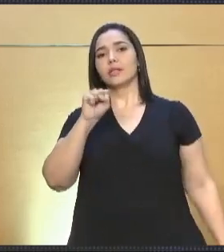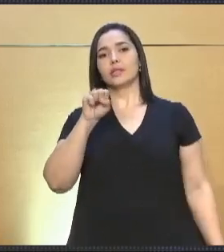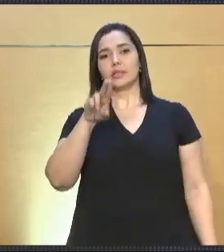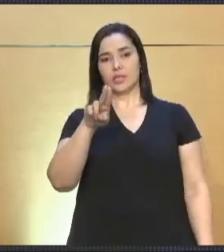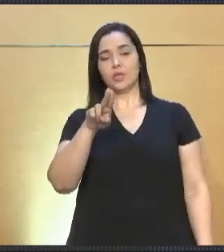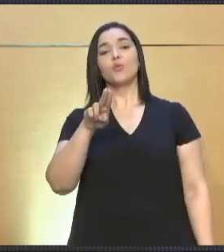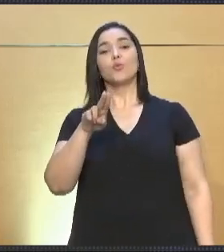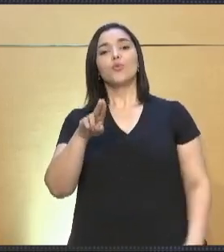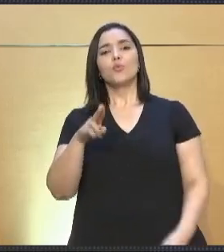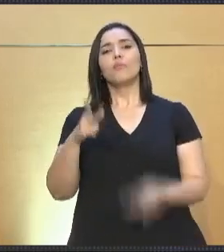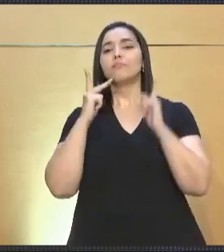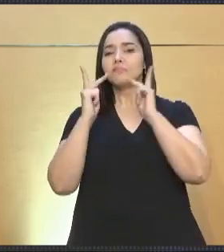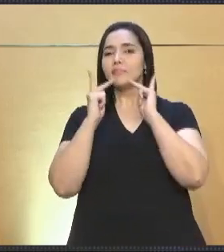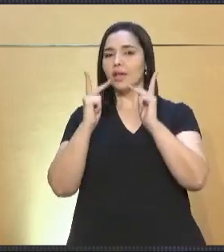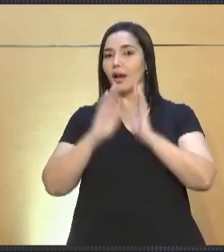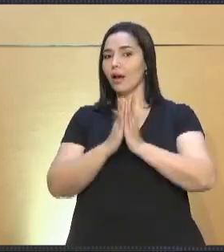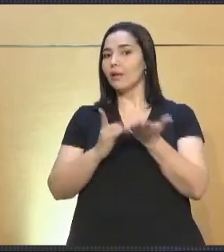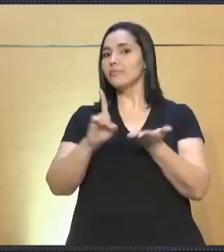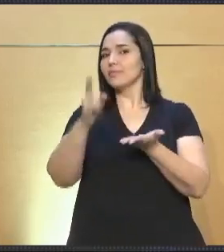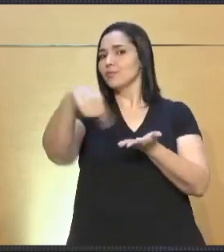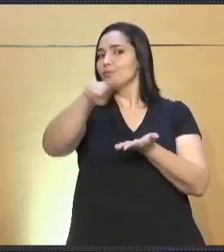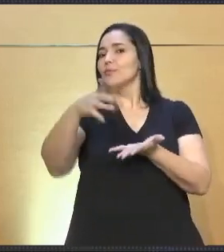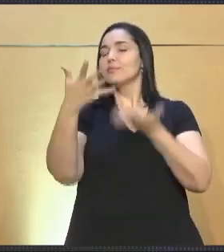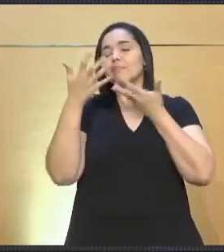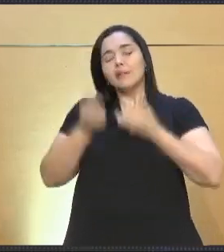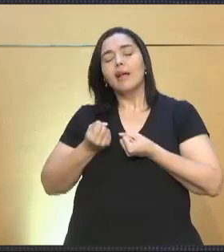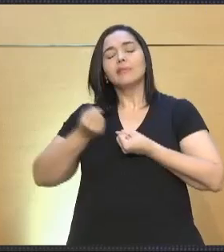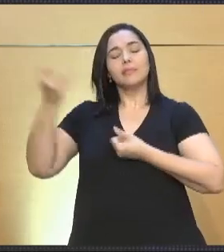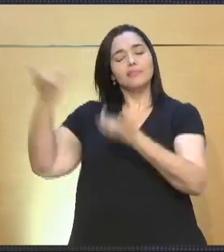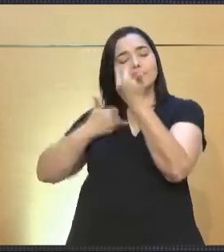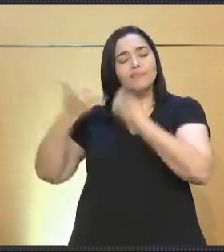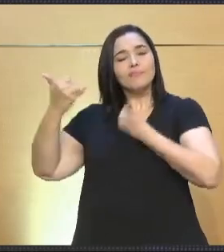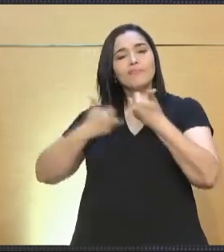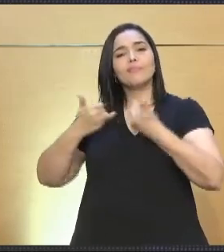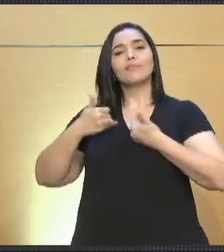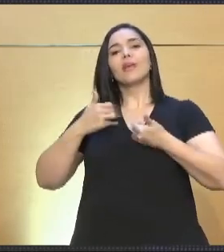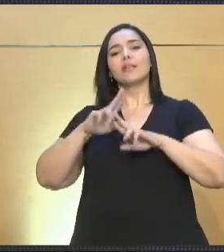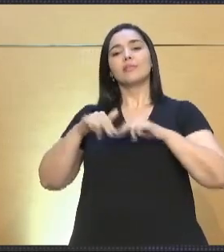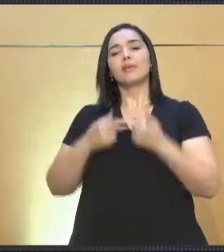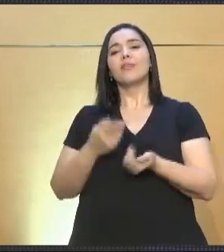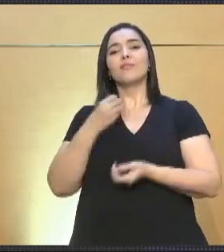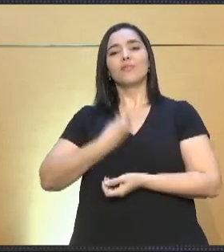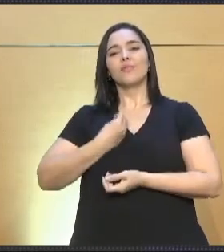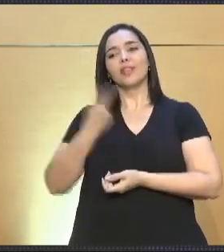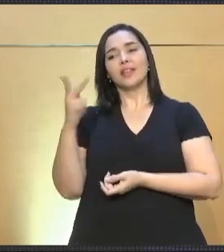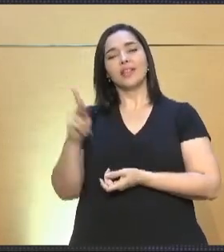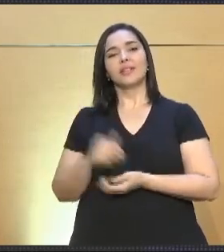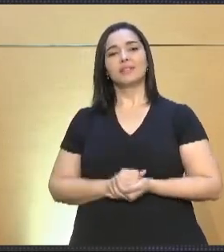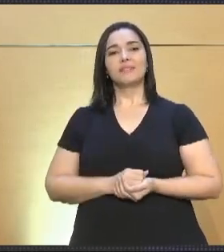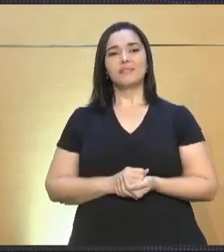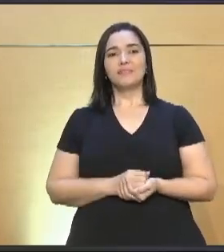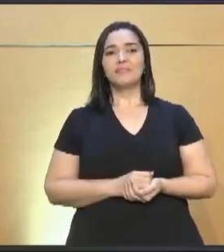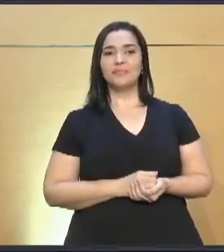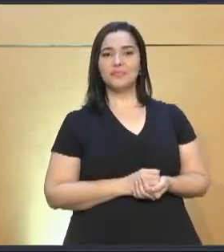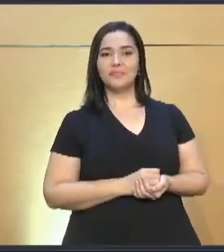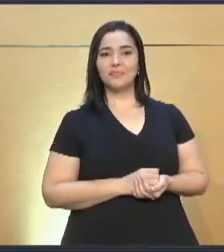estará ministrando a palavra de Deus, que você receba de Deus nessa manhã através da vida do pastor Eliseu Fernandes.